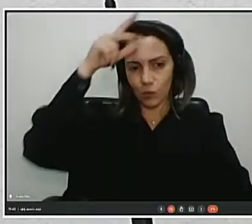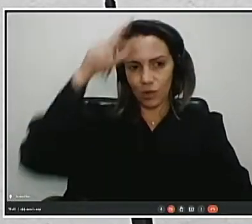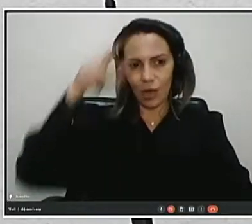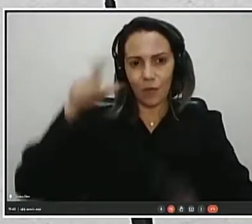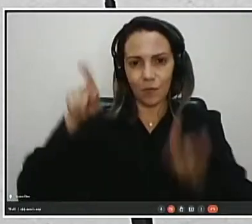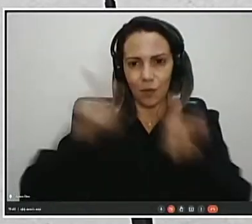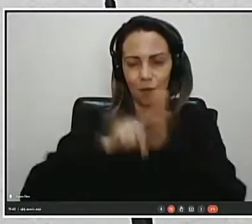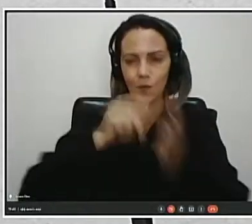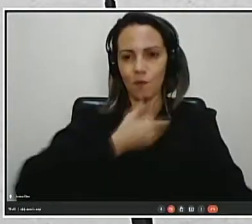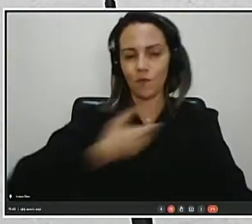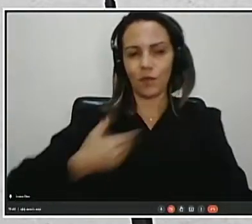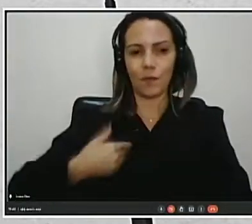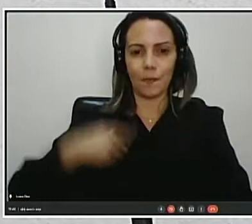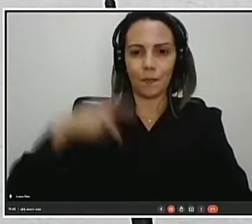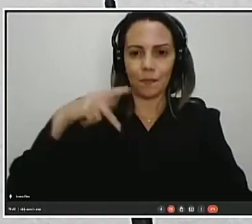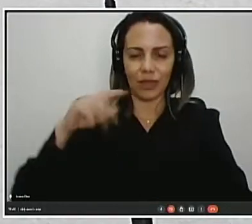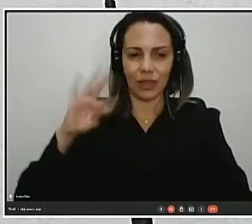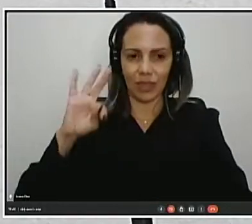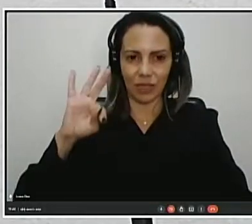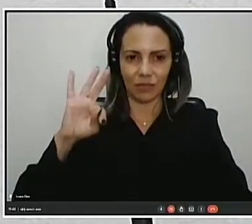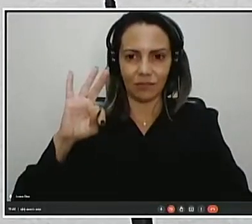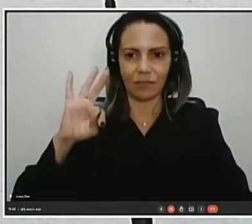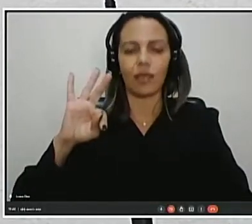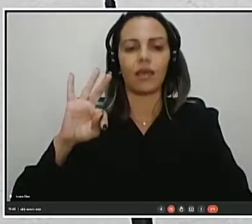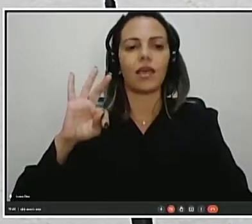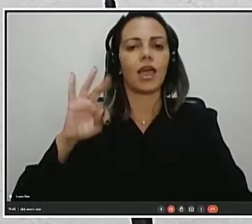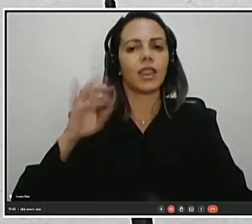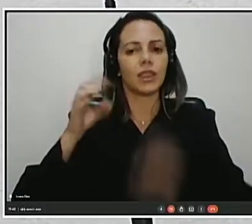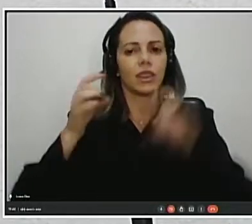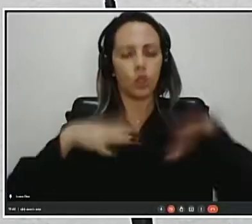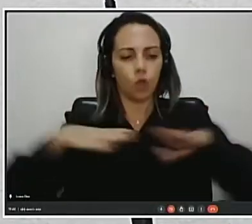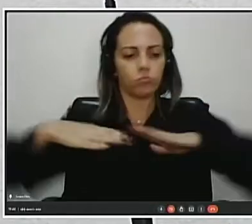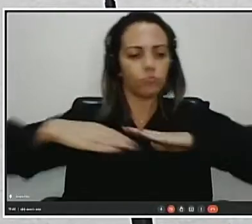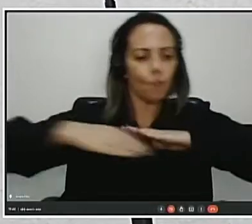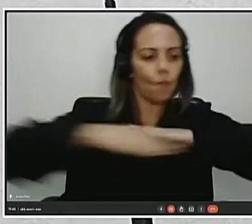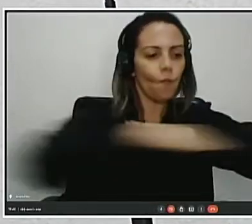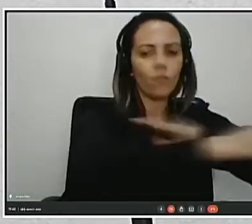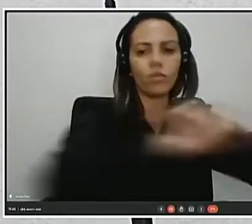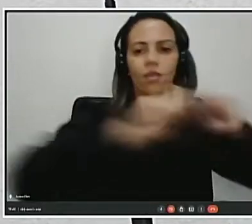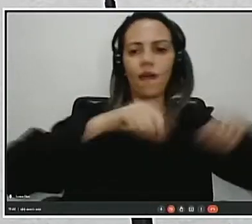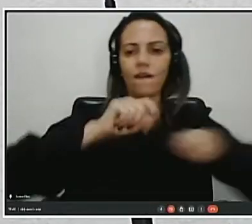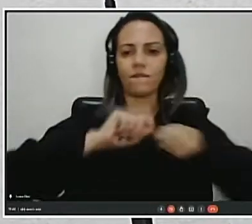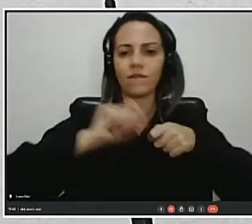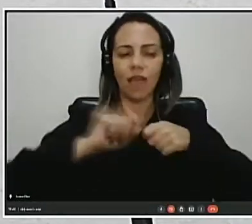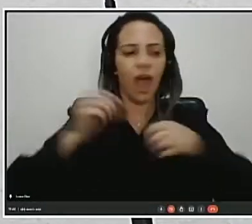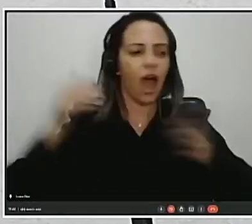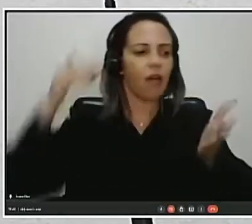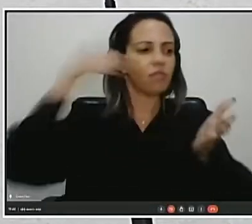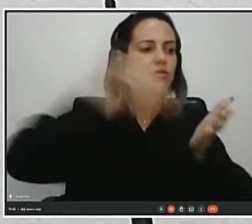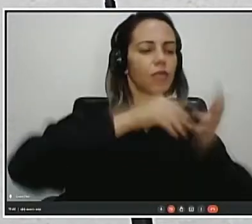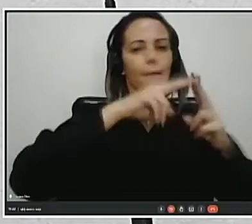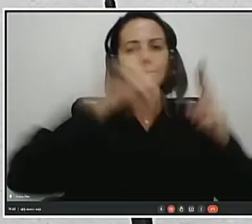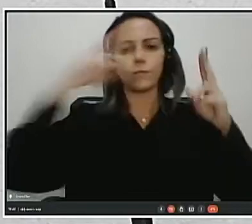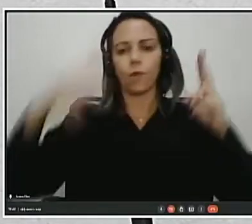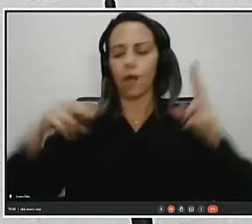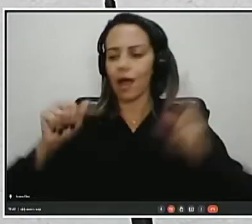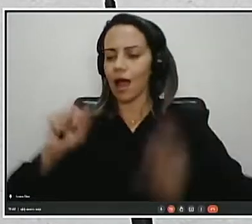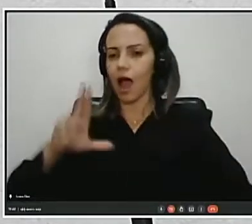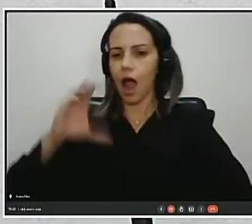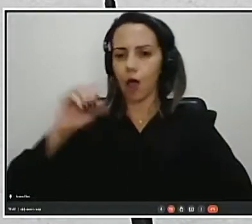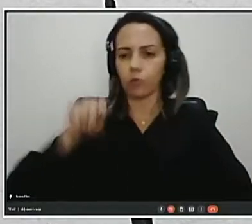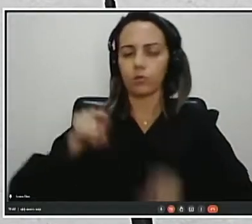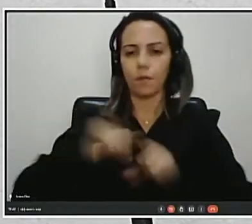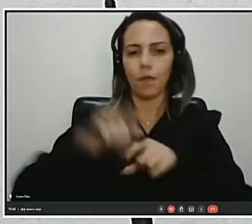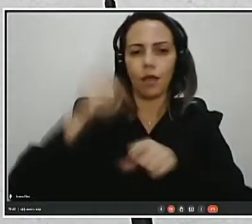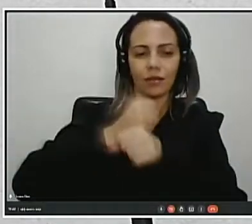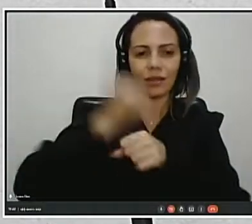da Rua José Pioli e Ricardo Kirk, calçamento na Avenida Manuel Ribas até a Ponte do Arco, construção do Parque Linear,